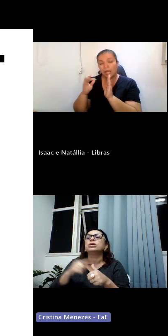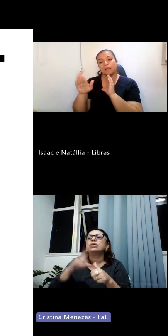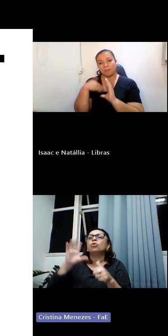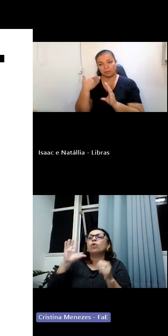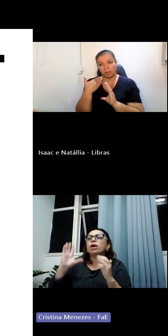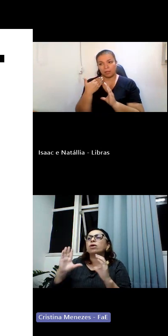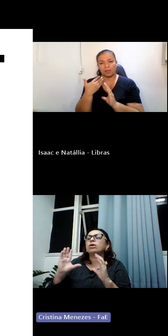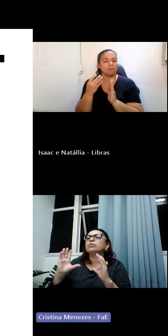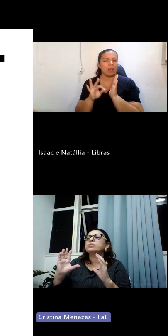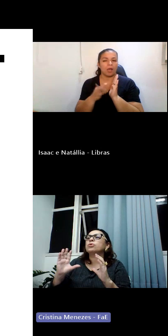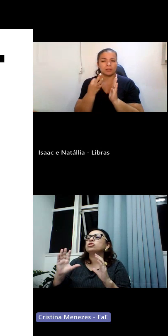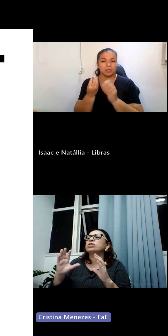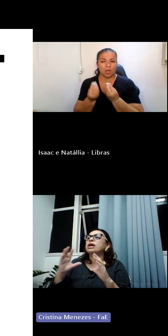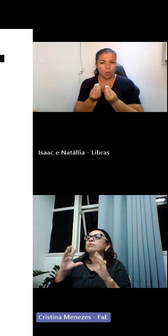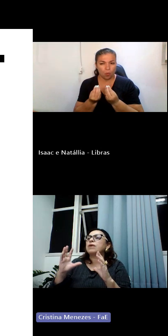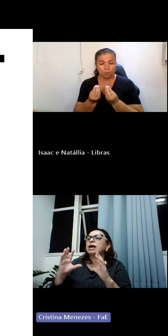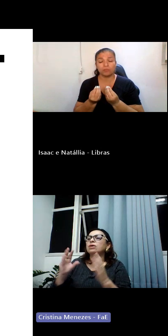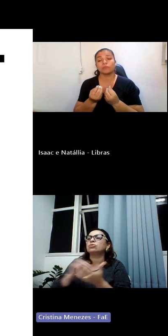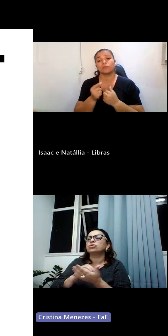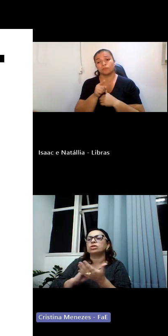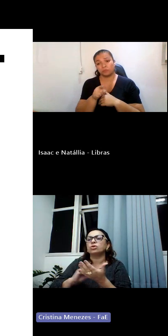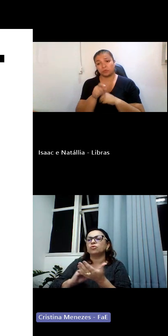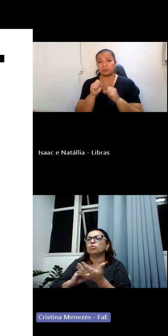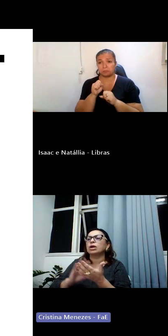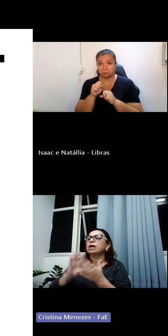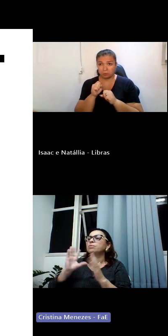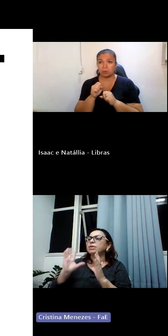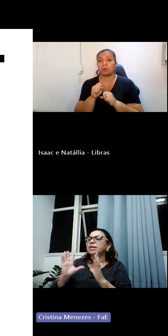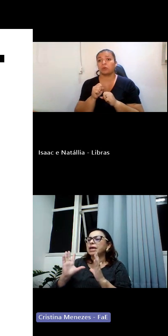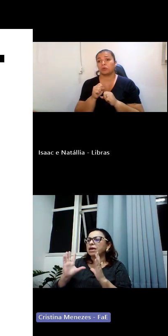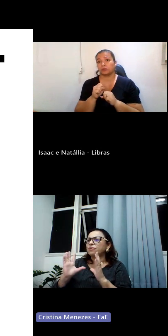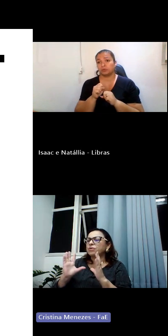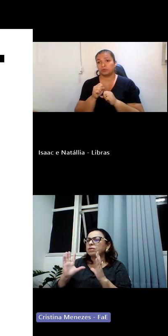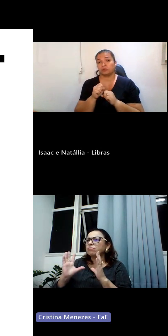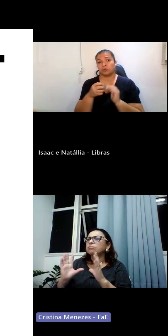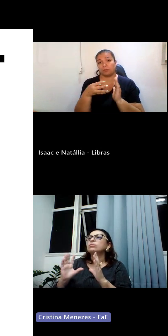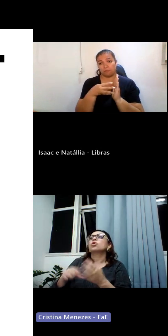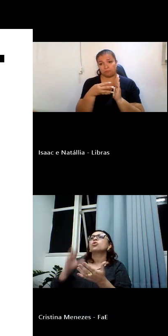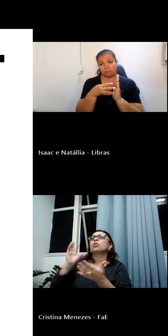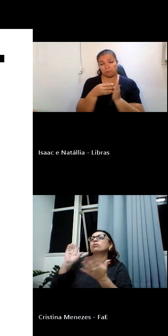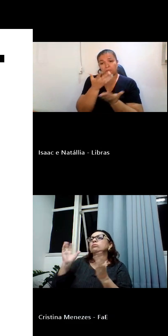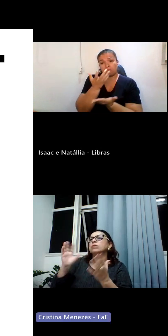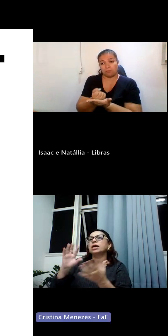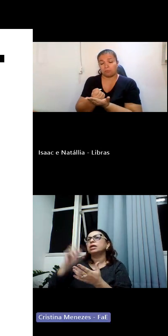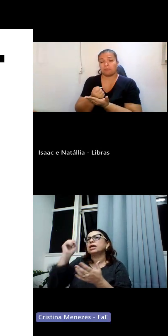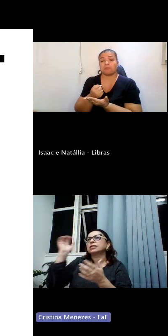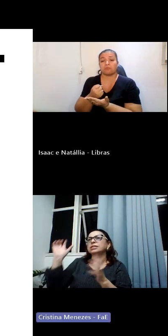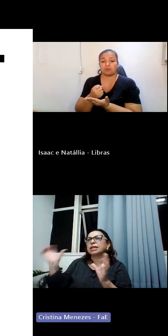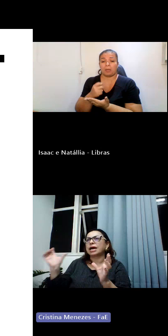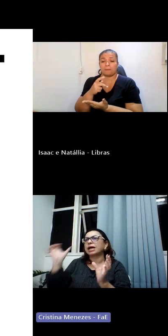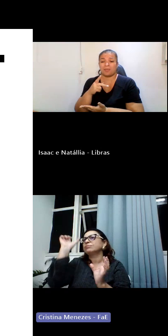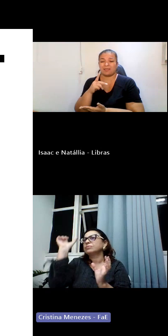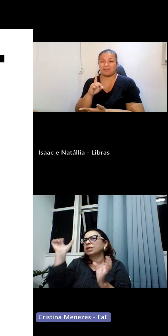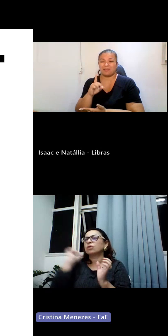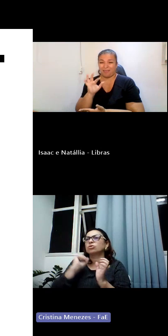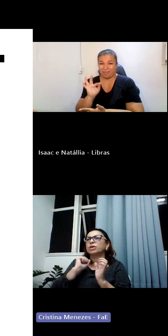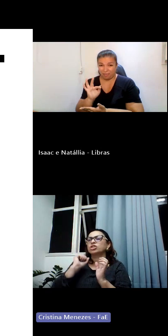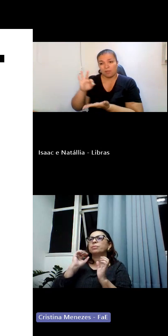como? Você pode gravar o seu formulário em PDF, né, e